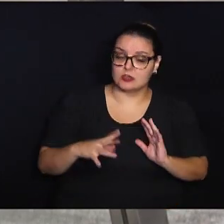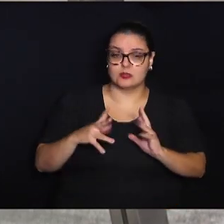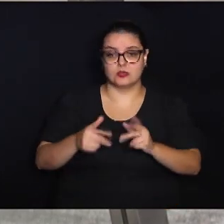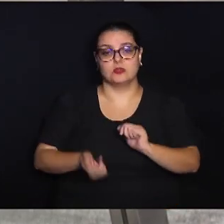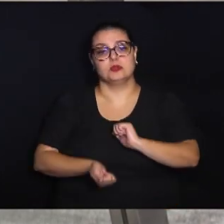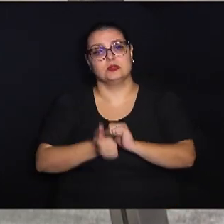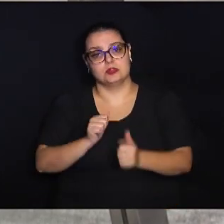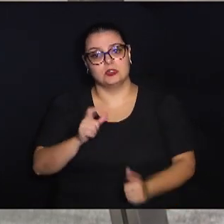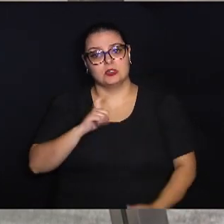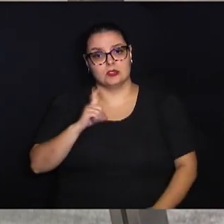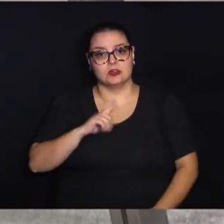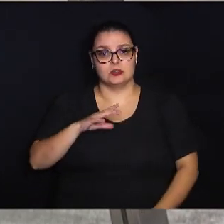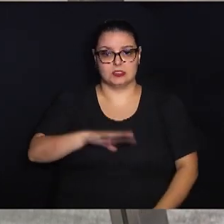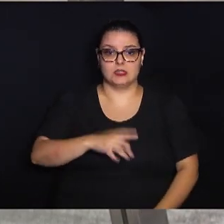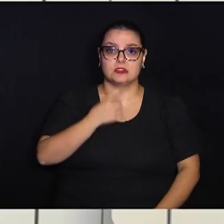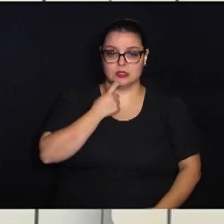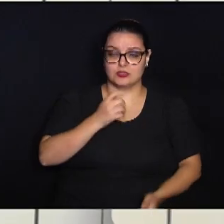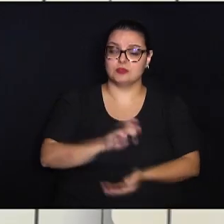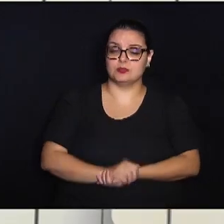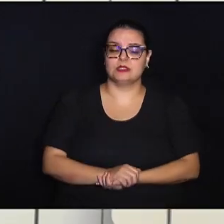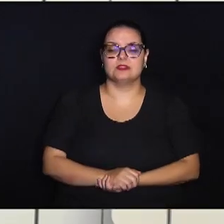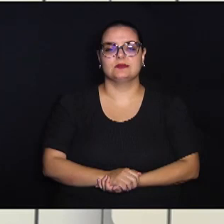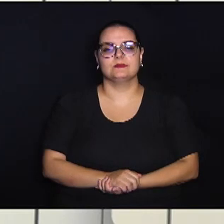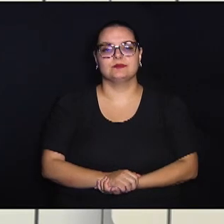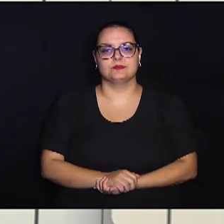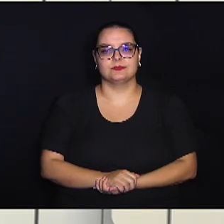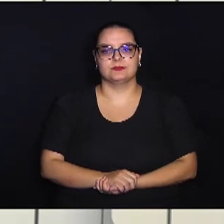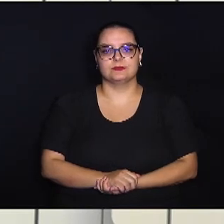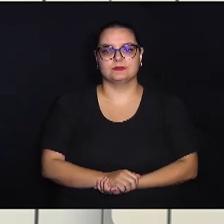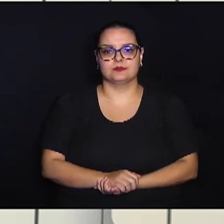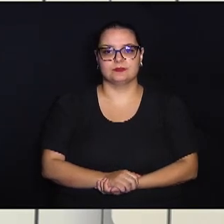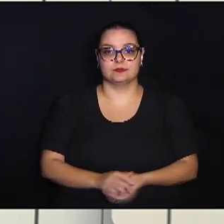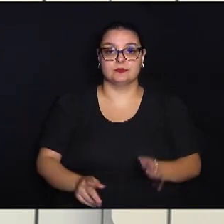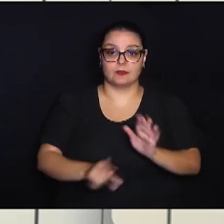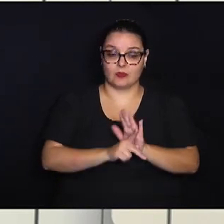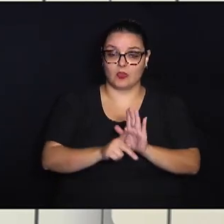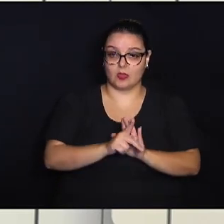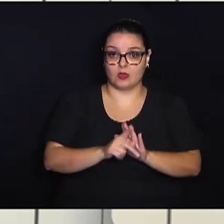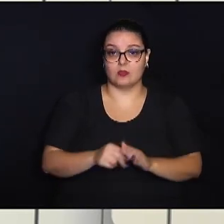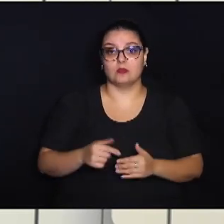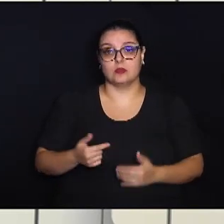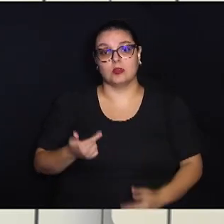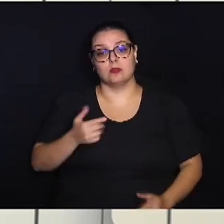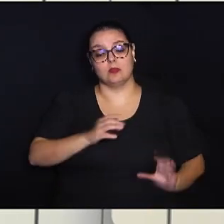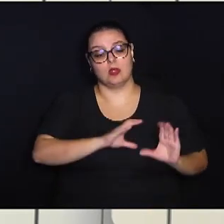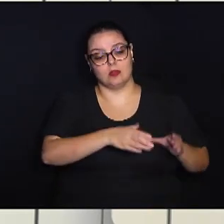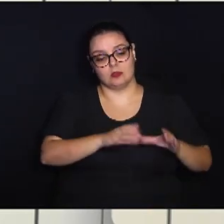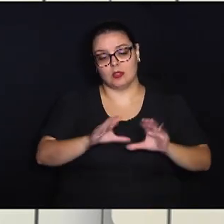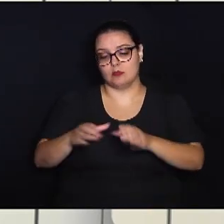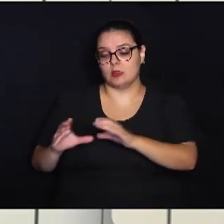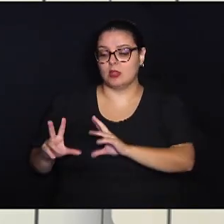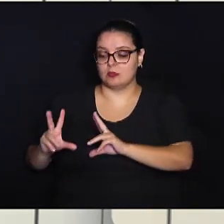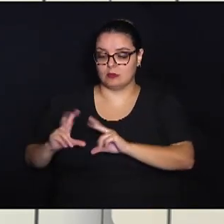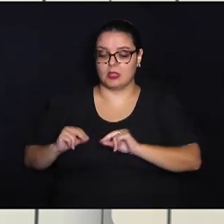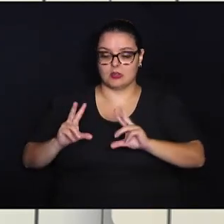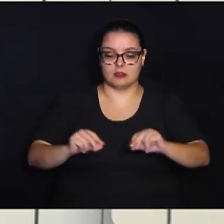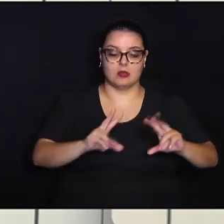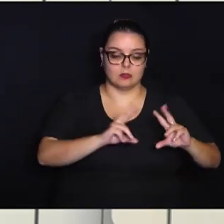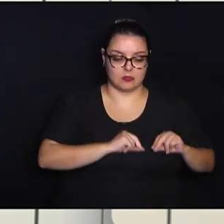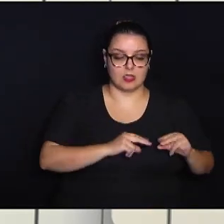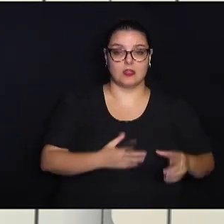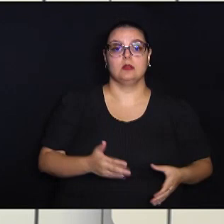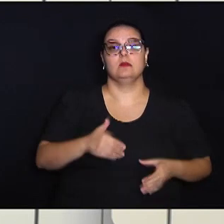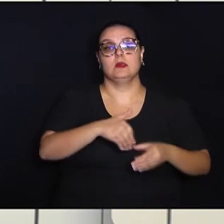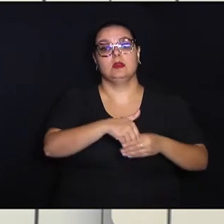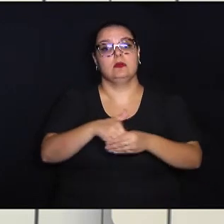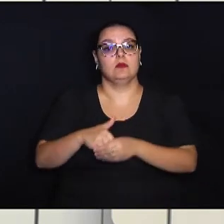que tiverem aqui na cidade de Campinas. O projeto ainda vai passar pelas comissões de mérito para ser votado em